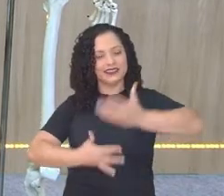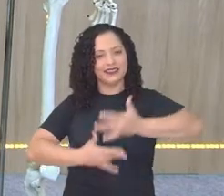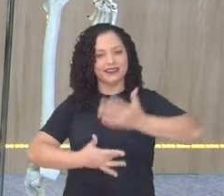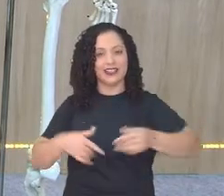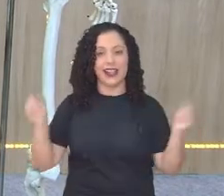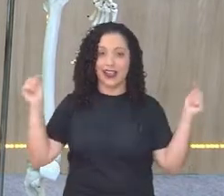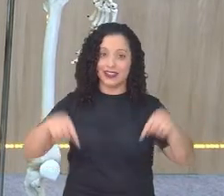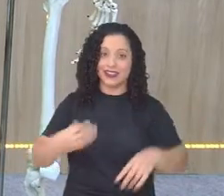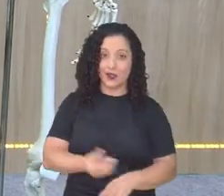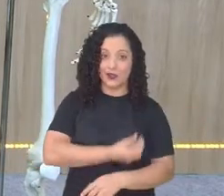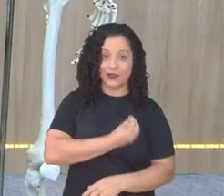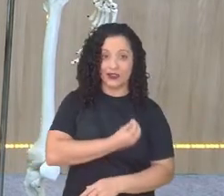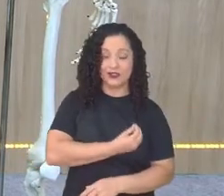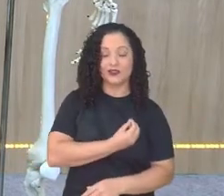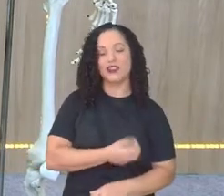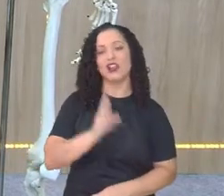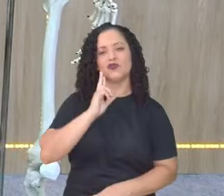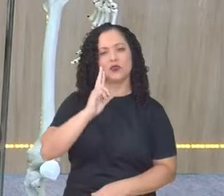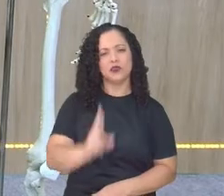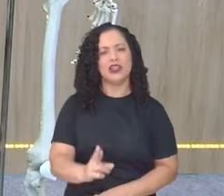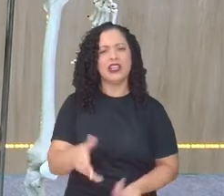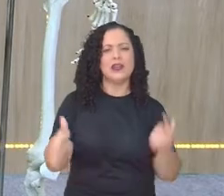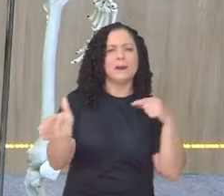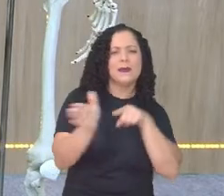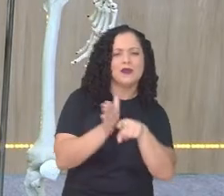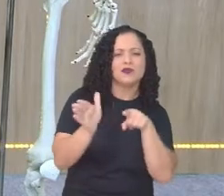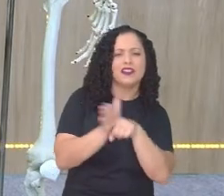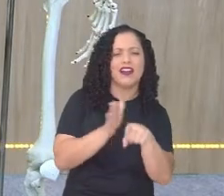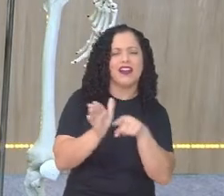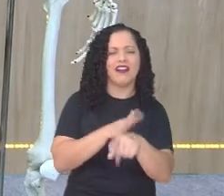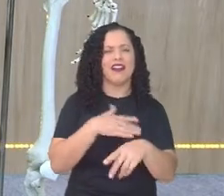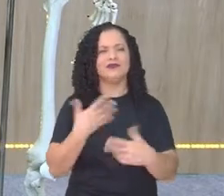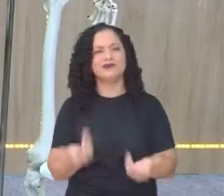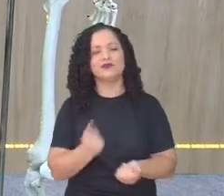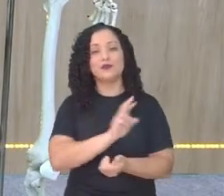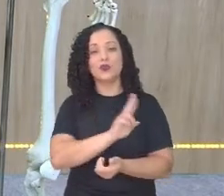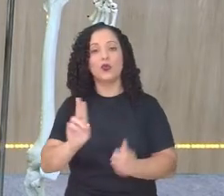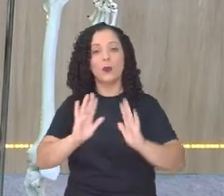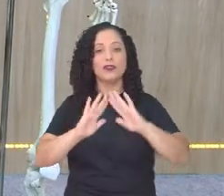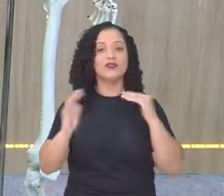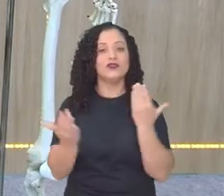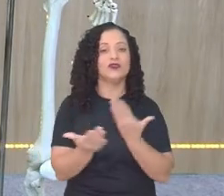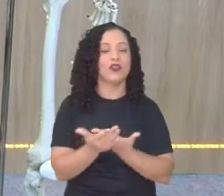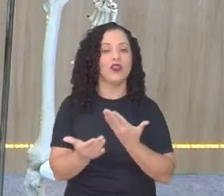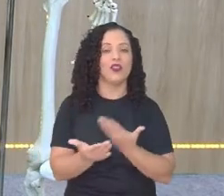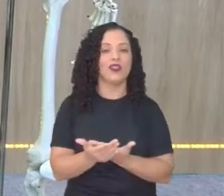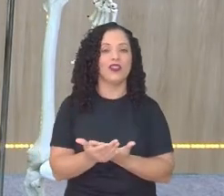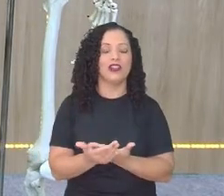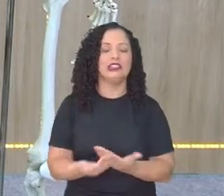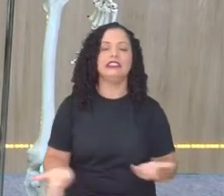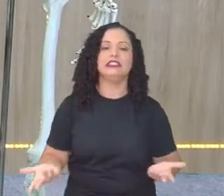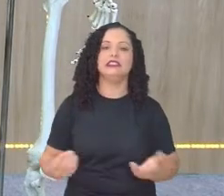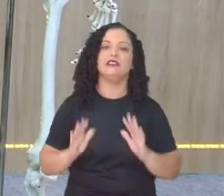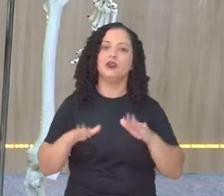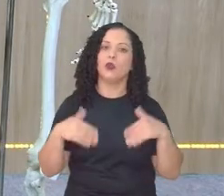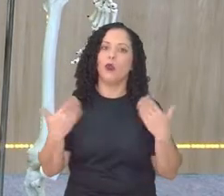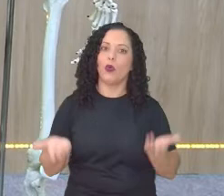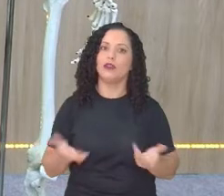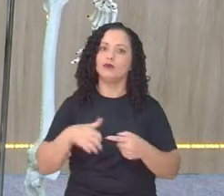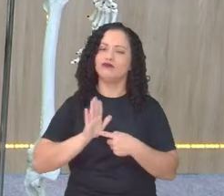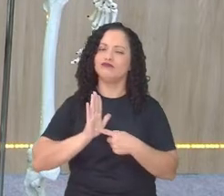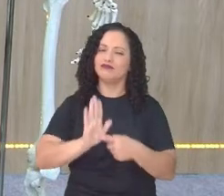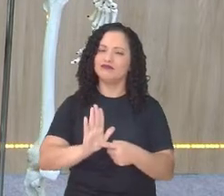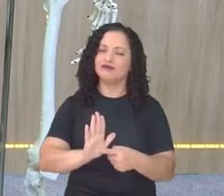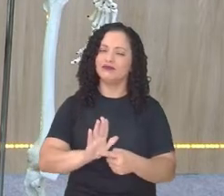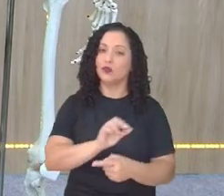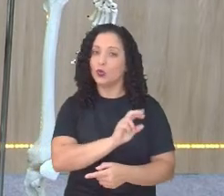vivo, respondendo questionamento, fazendo perguntas, dizendo o nome da escola de vocês, né? E quando você apresenta a escola,